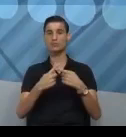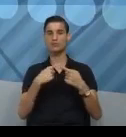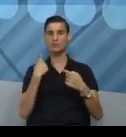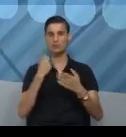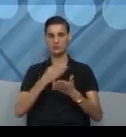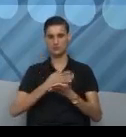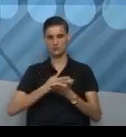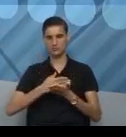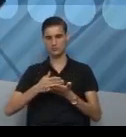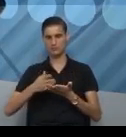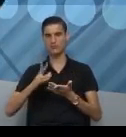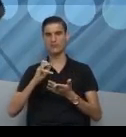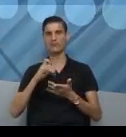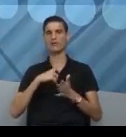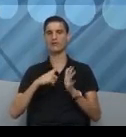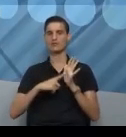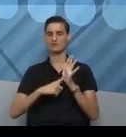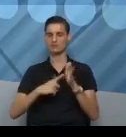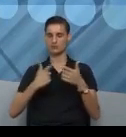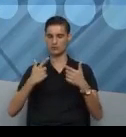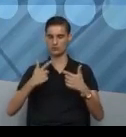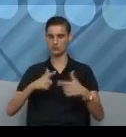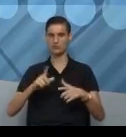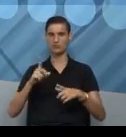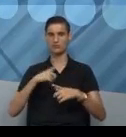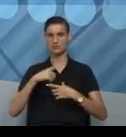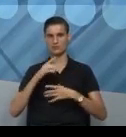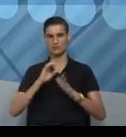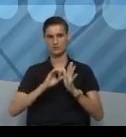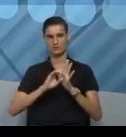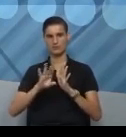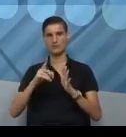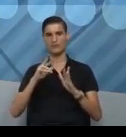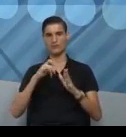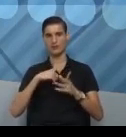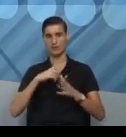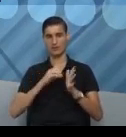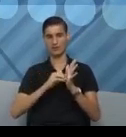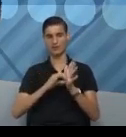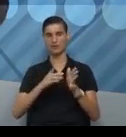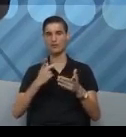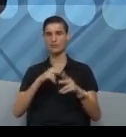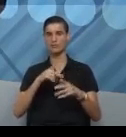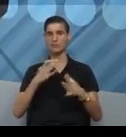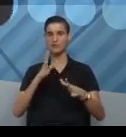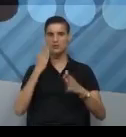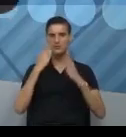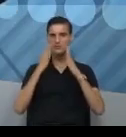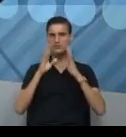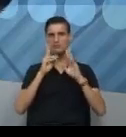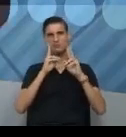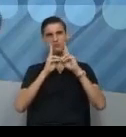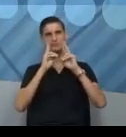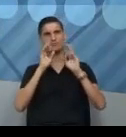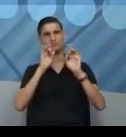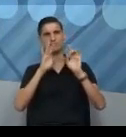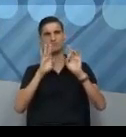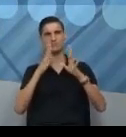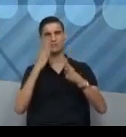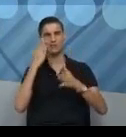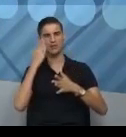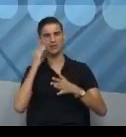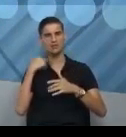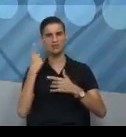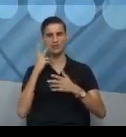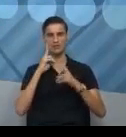nossa resolução, vai aparecer essas condições, vai aparecer essa equação e eu quero que você já vá no decorrer agora